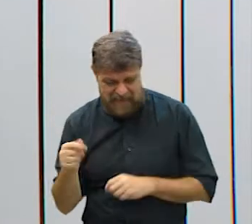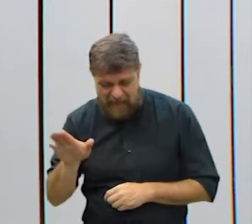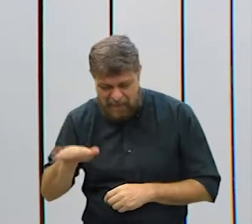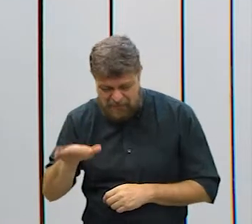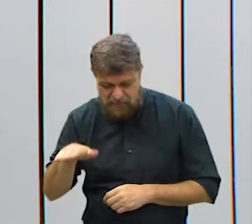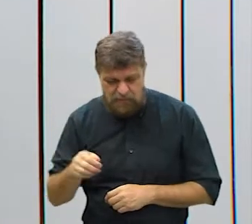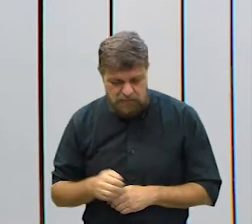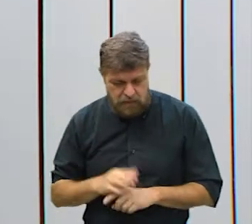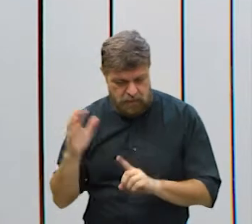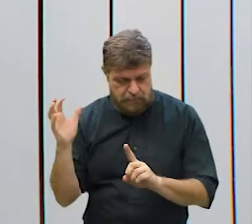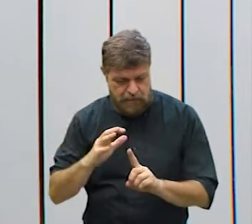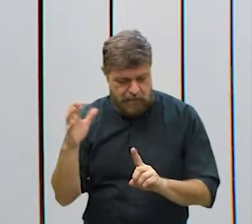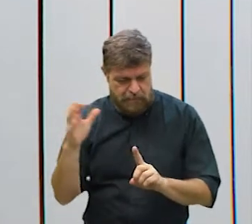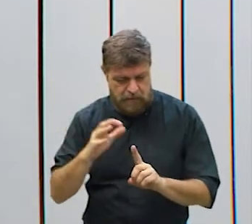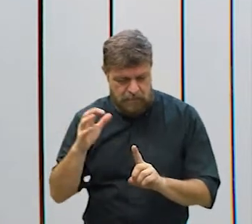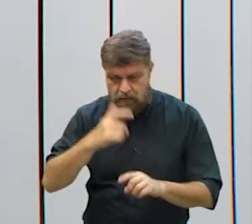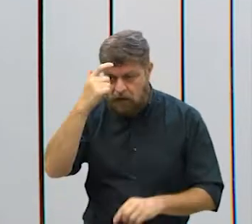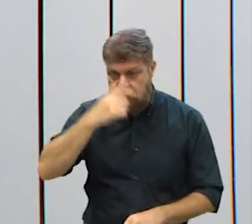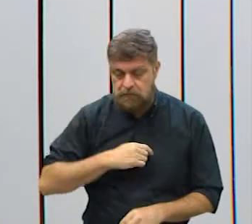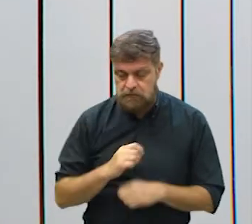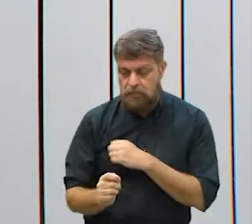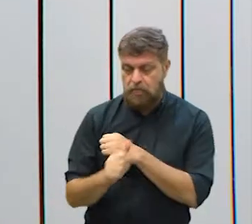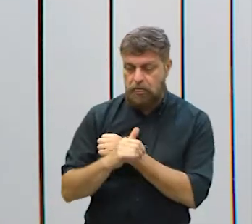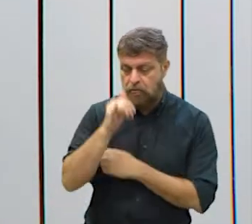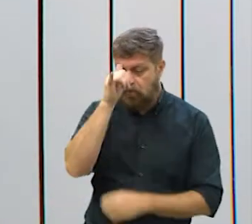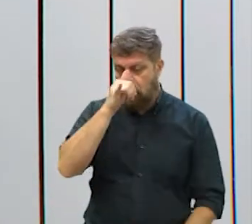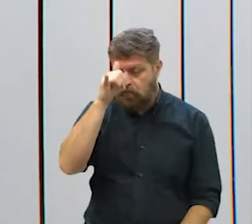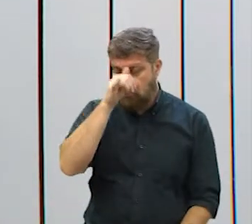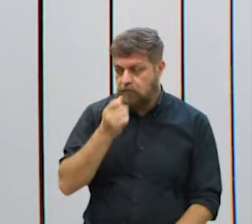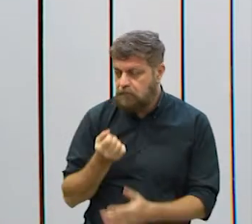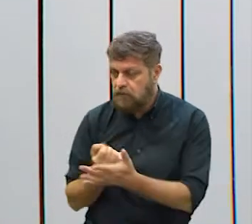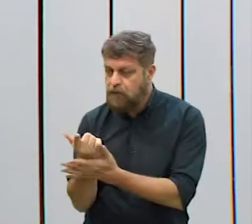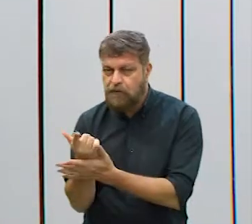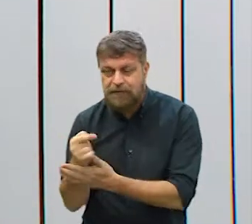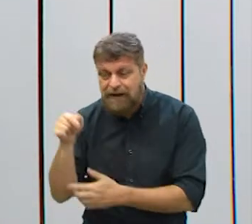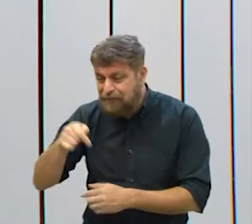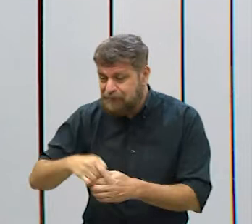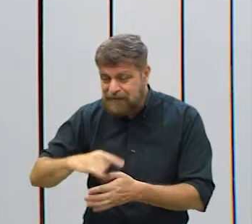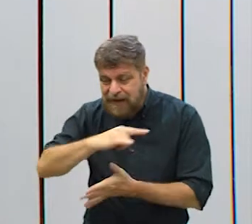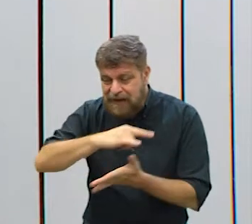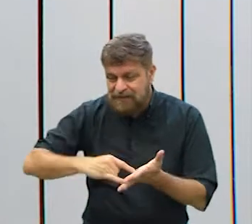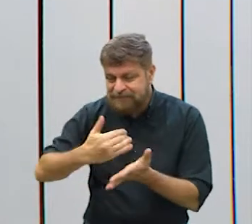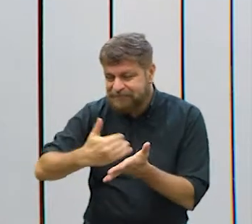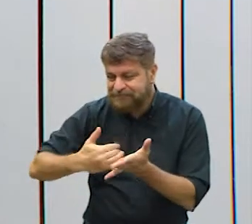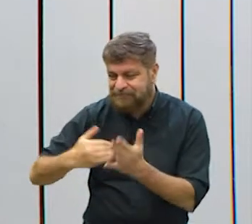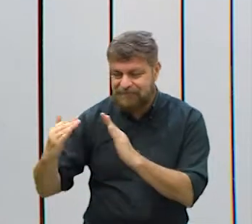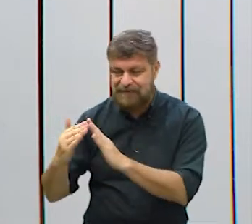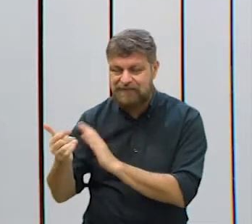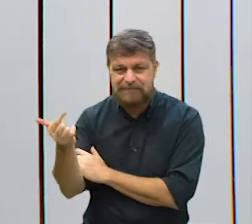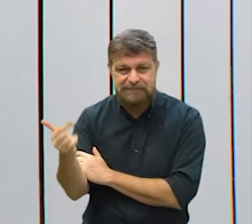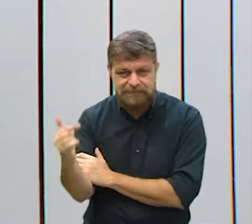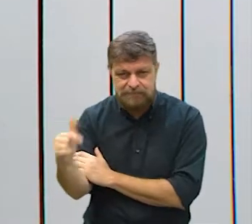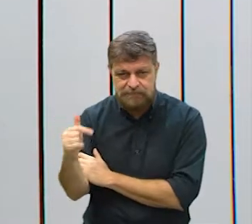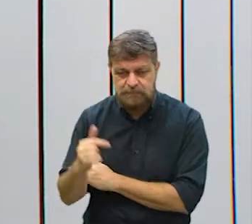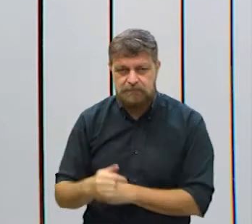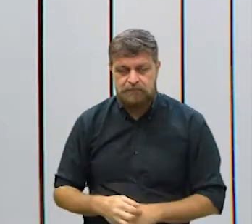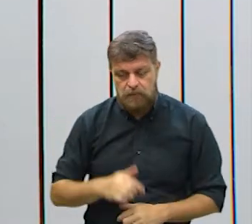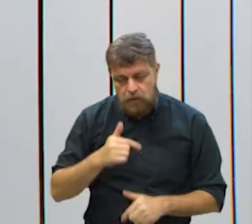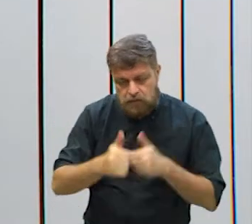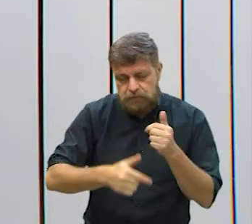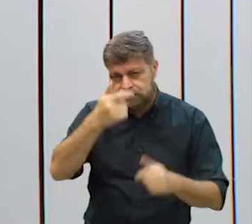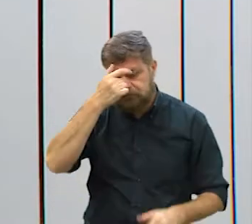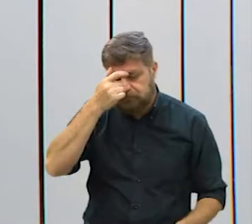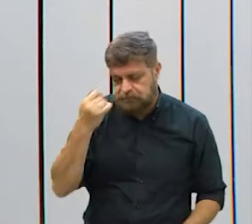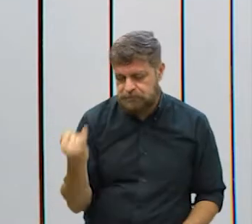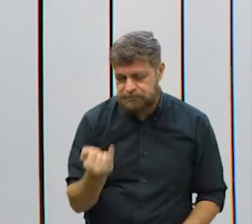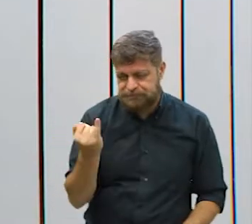já vimos anteriormente. Então, sempre tem os oportunistas. É muito importante esse trabalho de conscientização, tá? Porque às